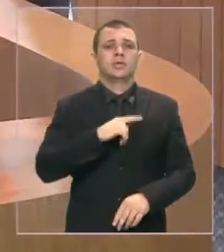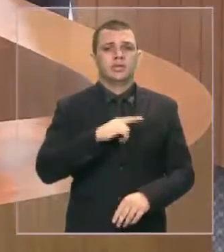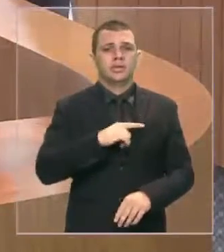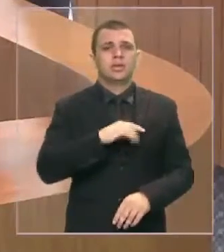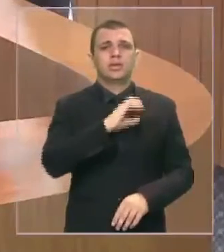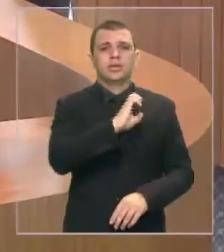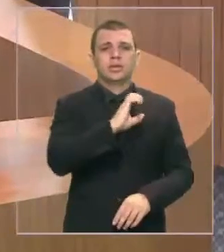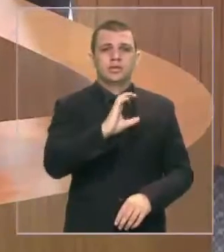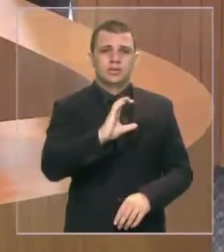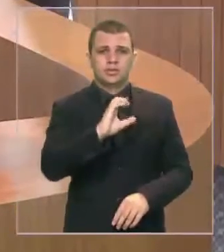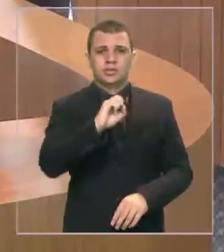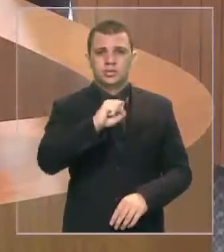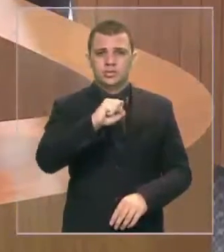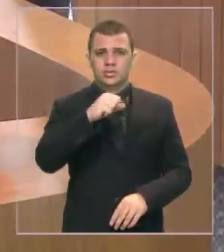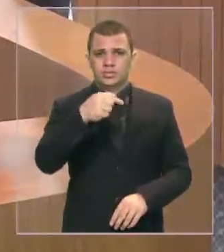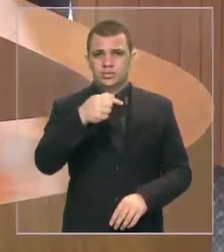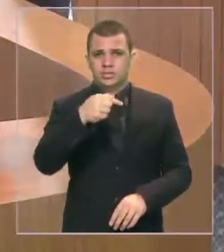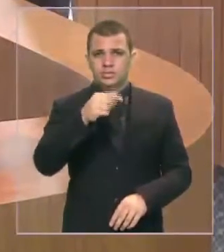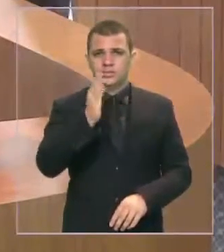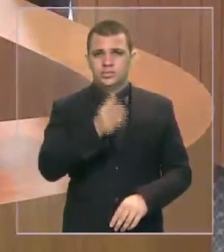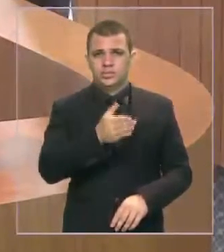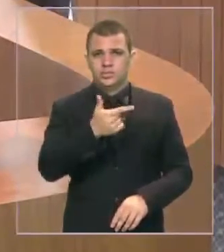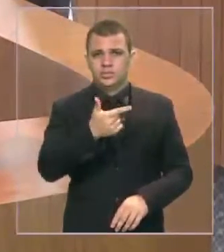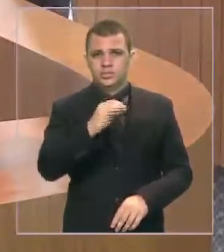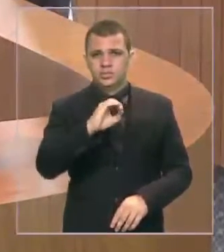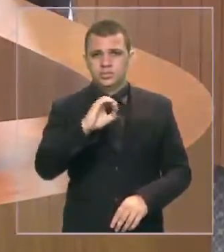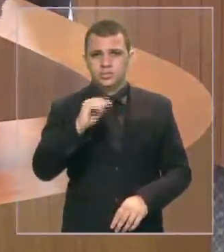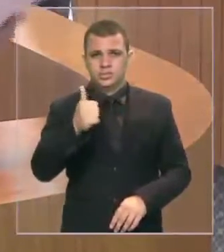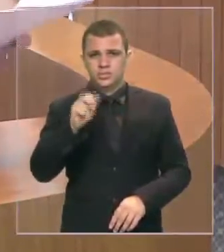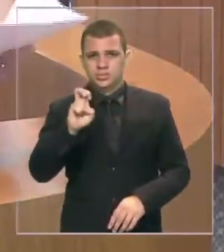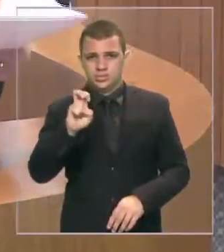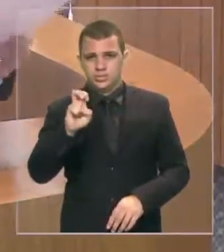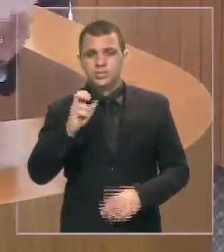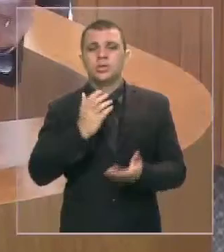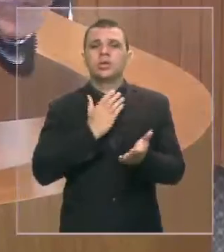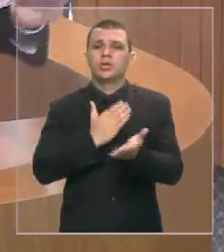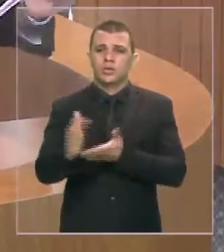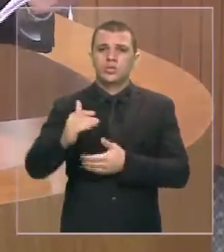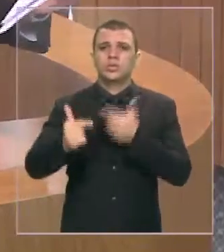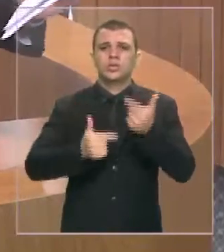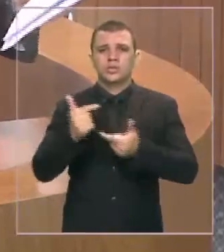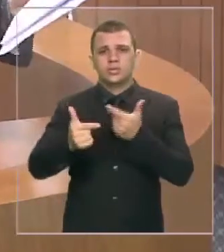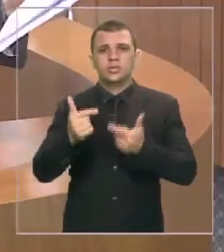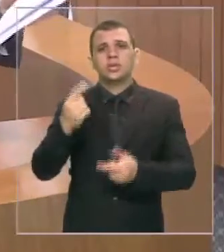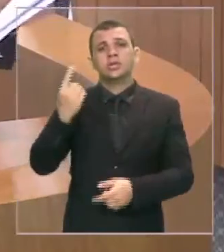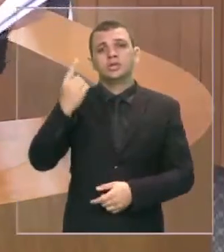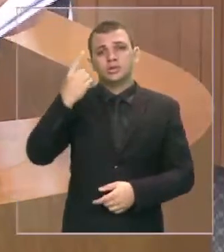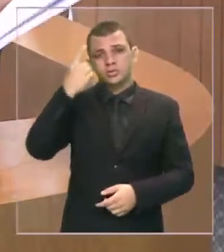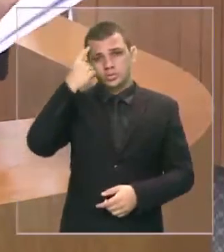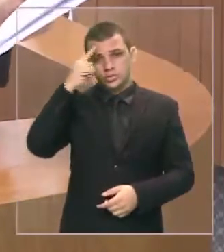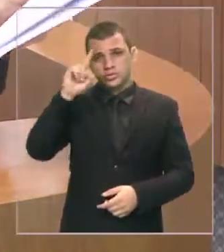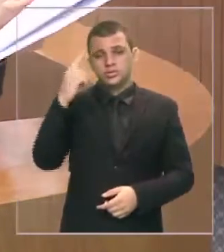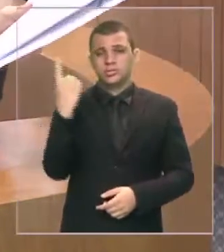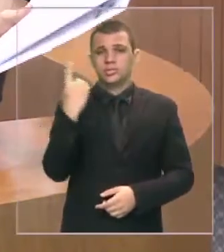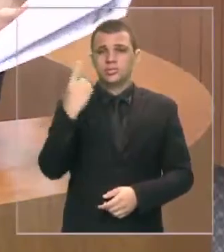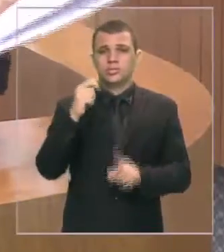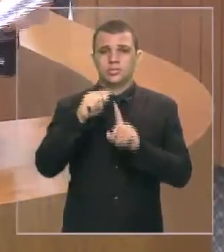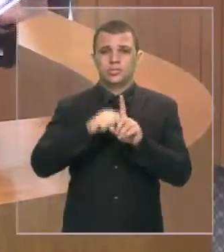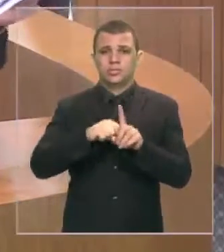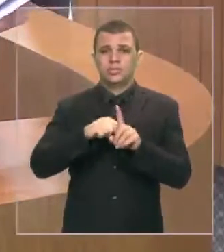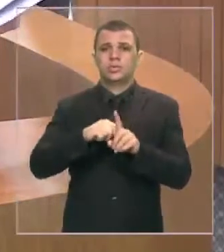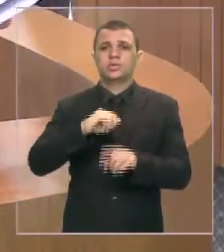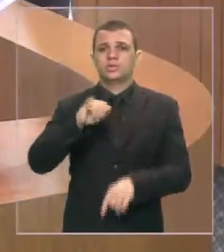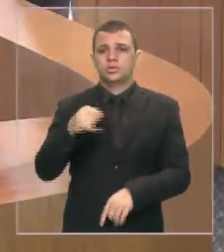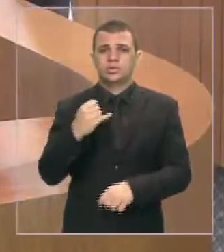87/2015 passou a produzir seus efeitos desde 1 de janeiro de 2016. Então, aqui nesse projeto, ele está relatando que